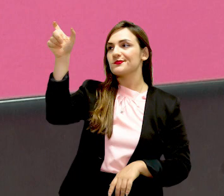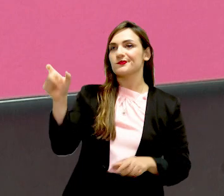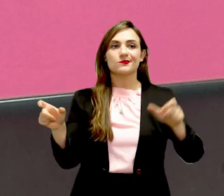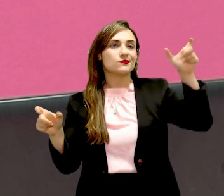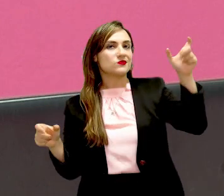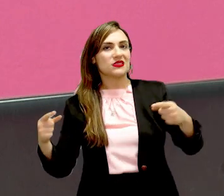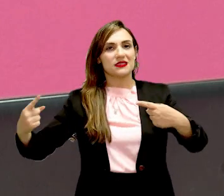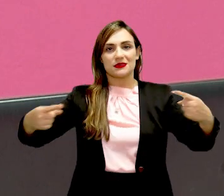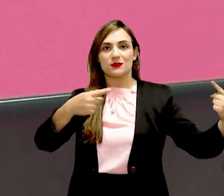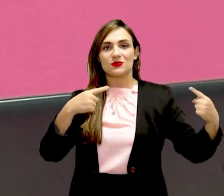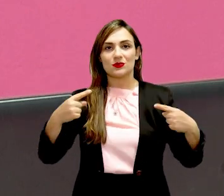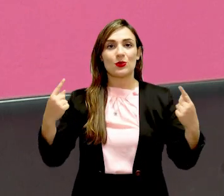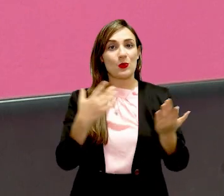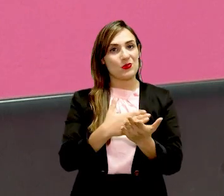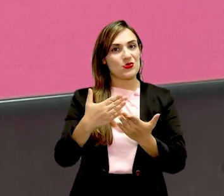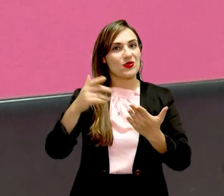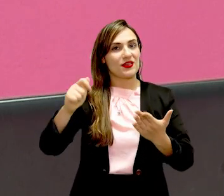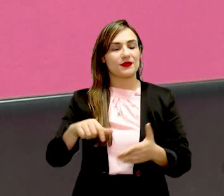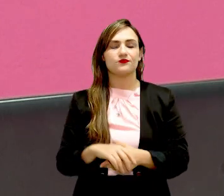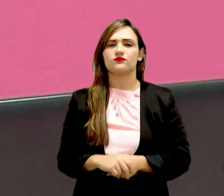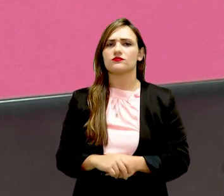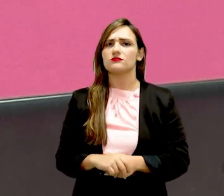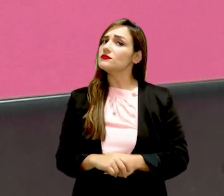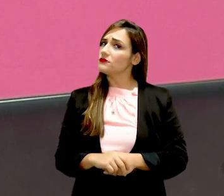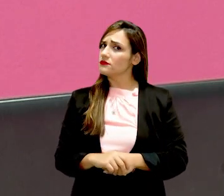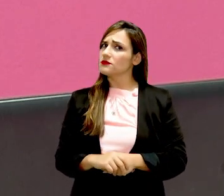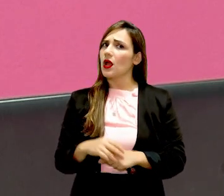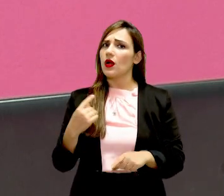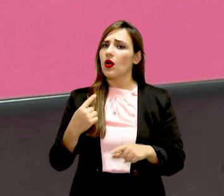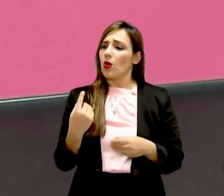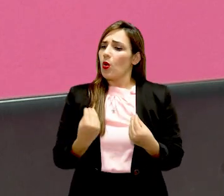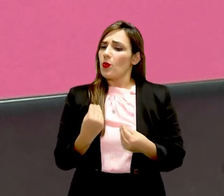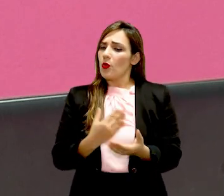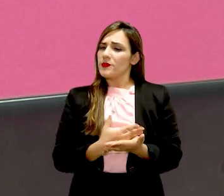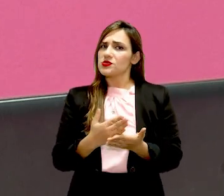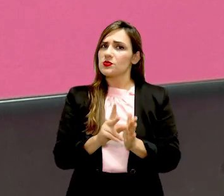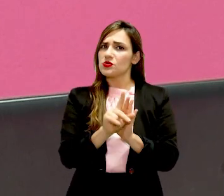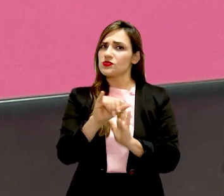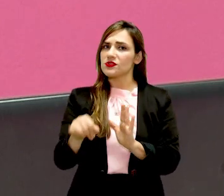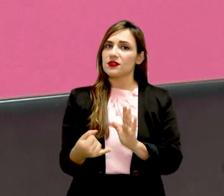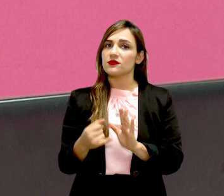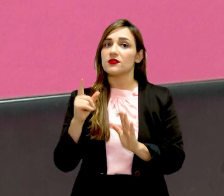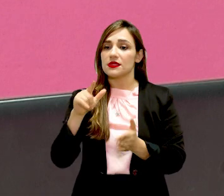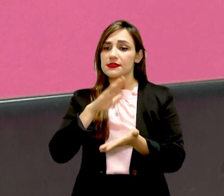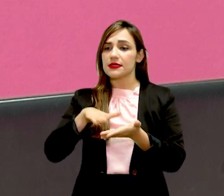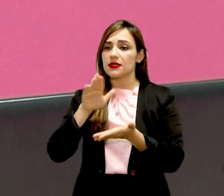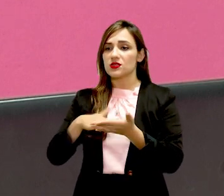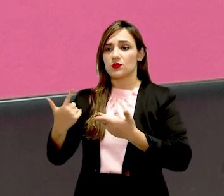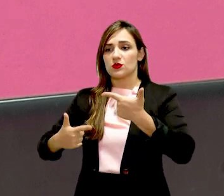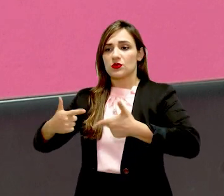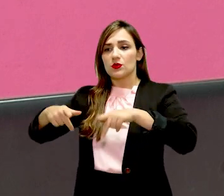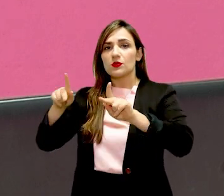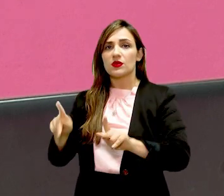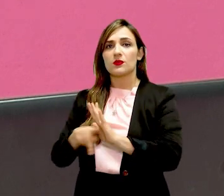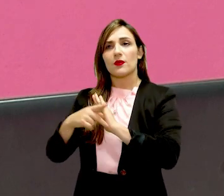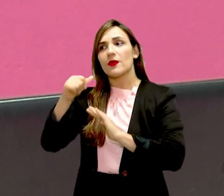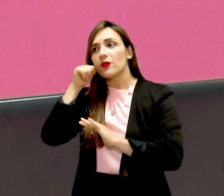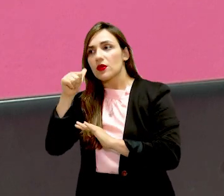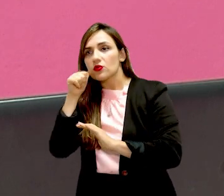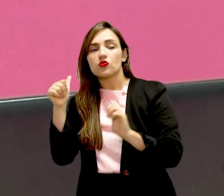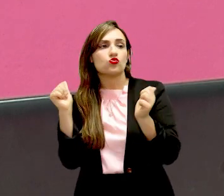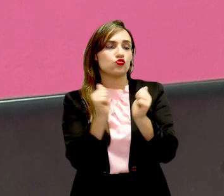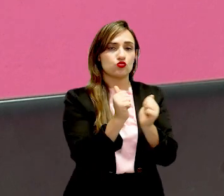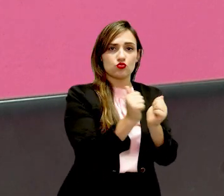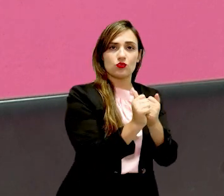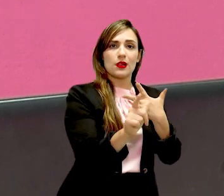Mulheres em Debate da TV Assembleia está no ar. Esse programa é uma iniciativa da Subsecretaria de Políticas Públicas para Mulheres